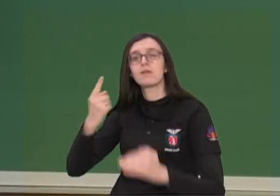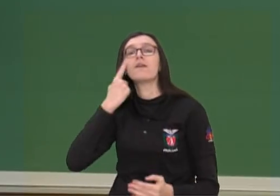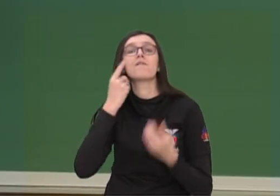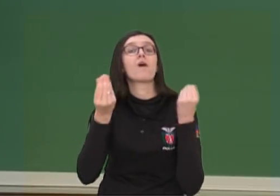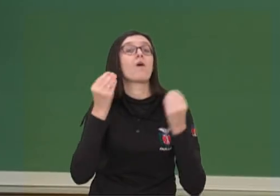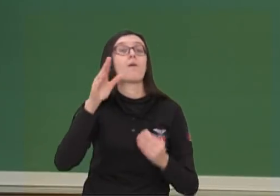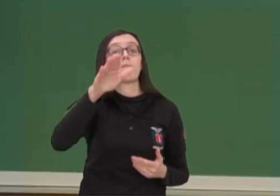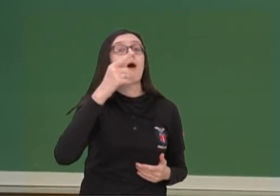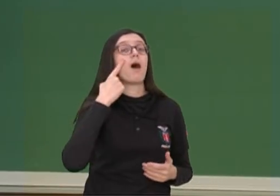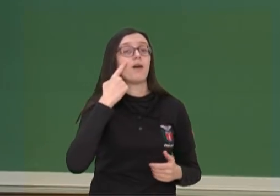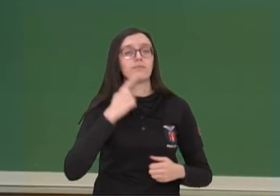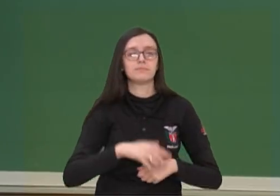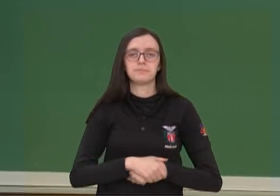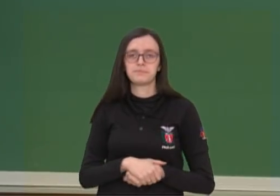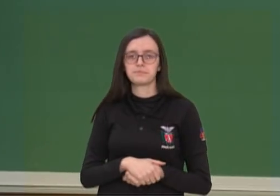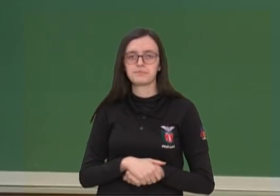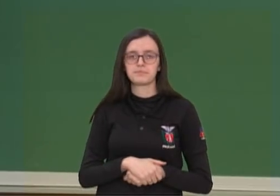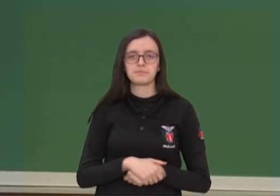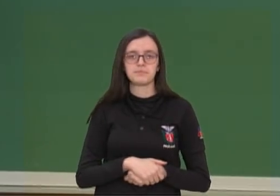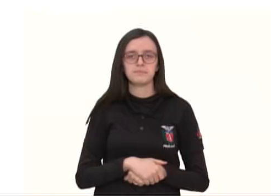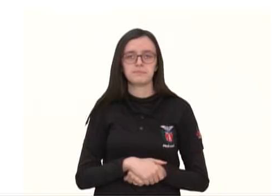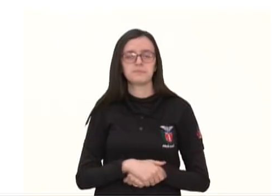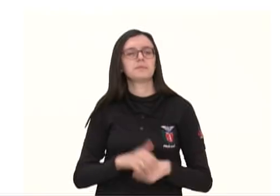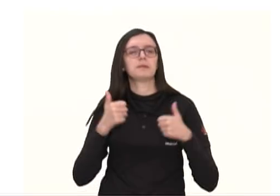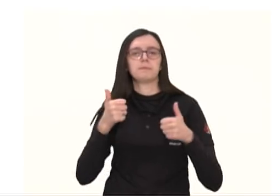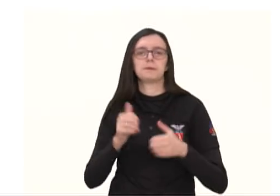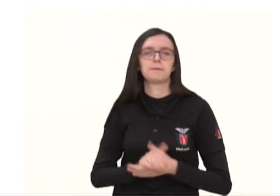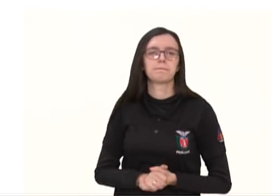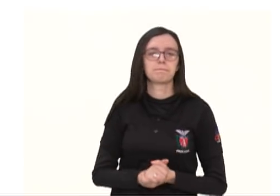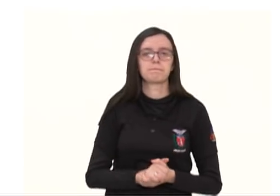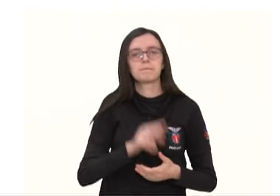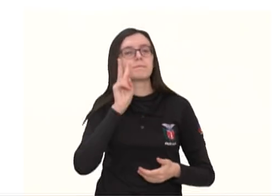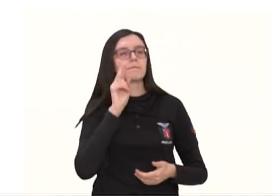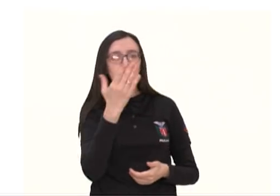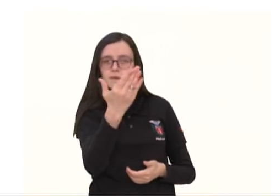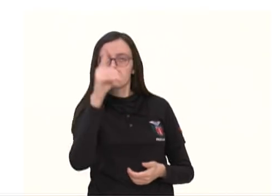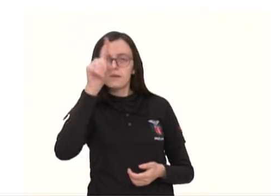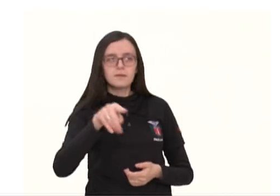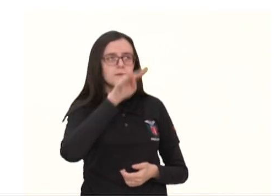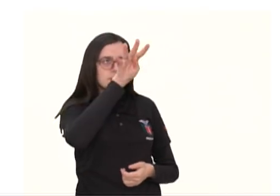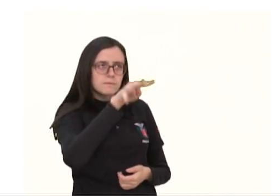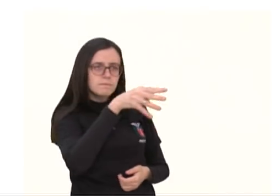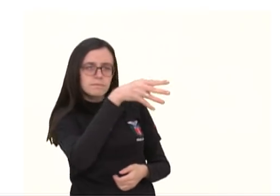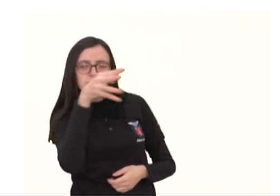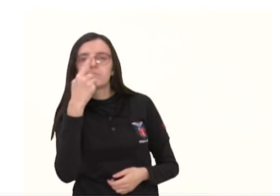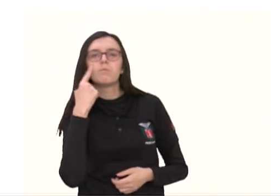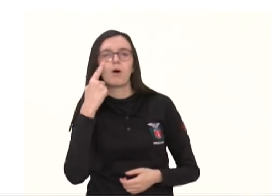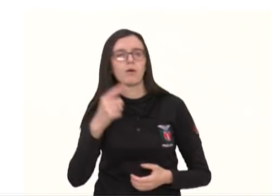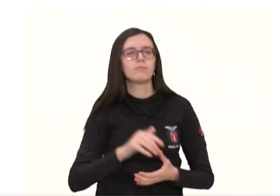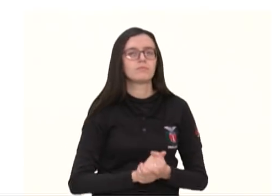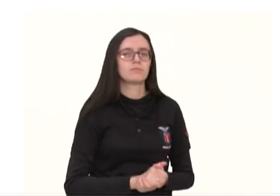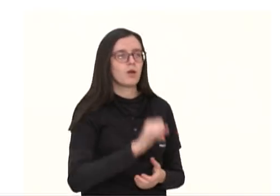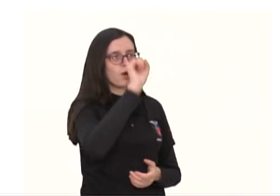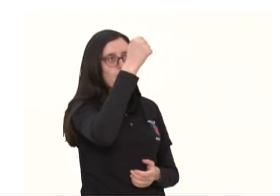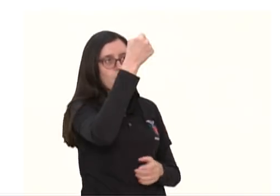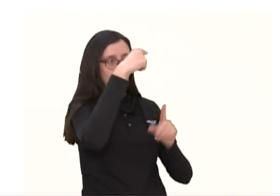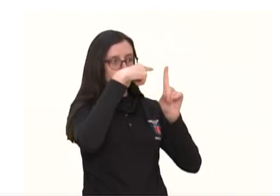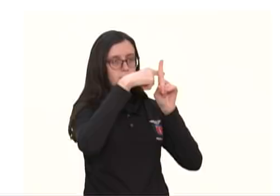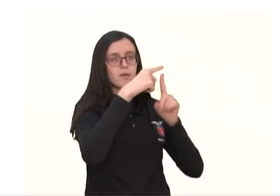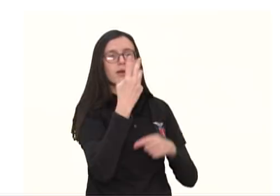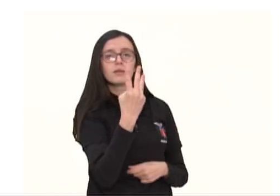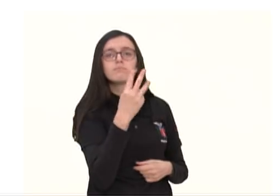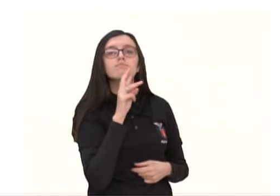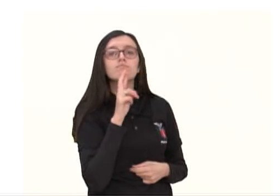que ficou a nossa resolução? Muito bem. Então, aqui está o nosso algoritmo. Então, olha lá, 8 mais